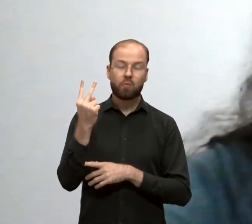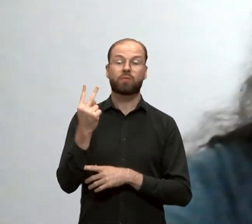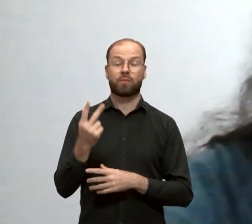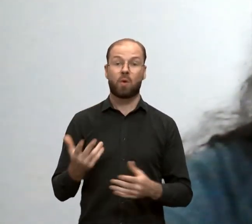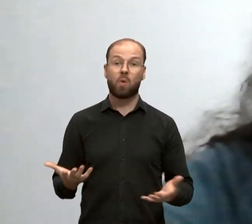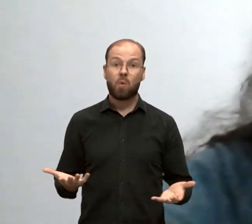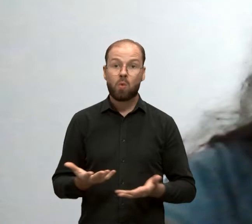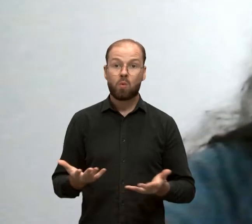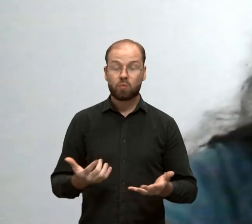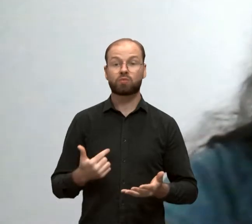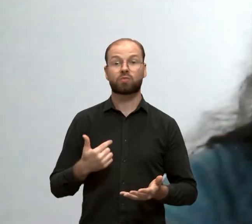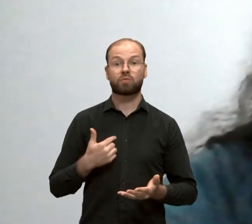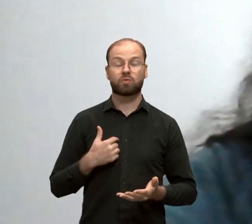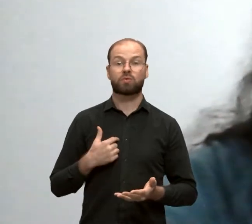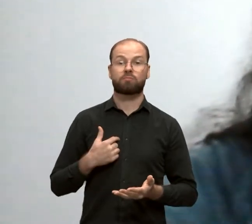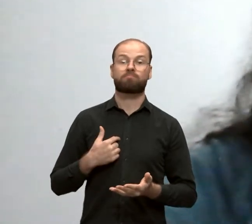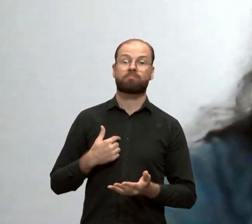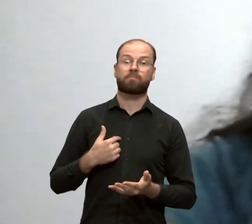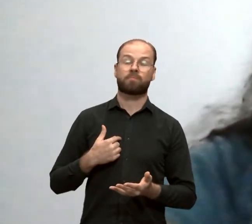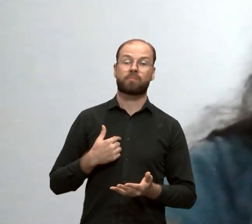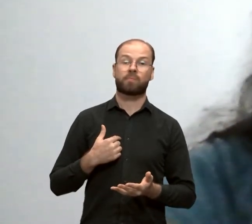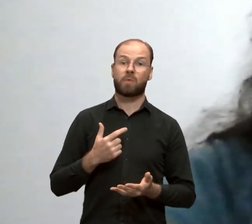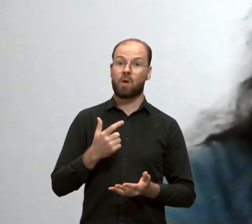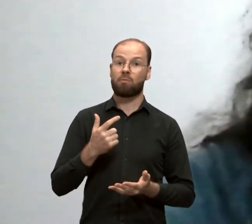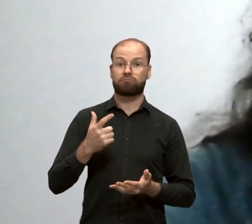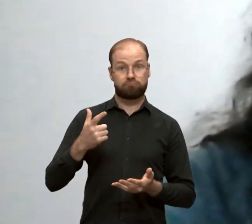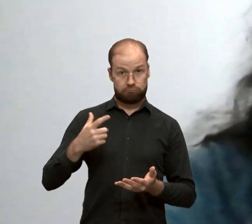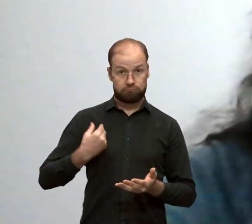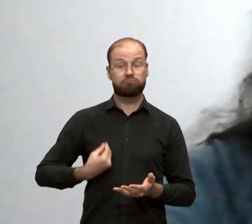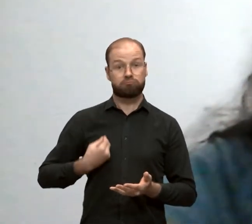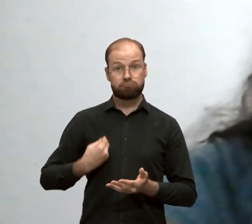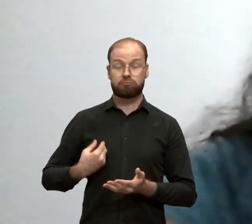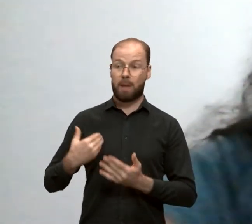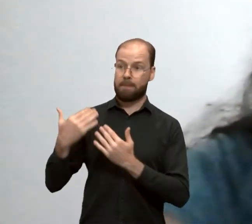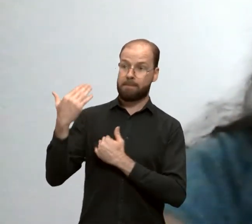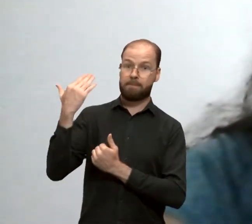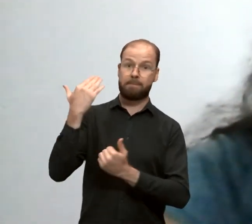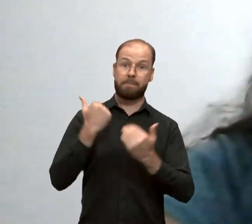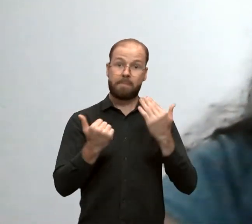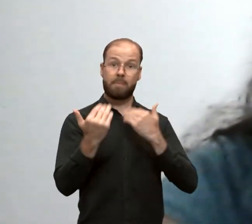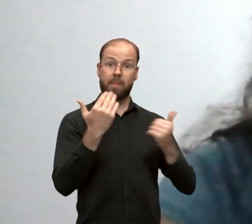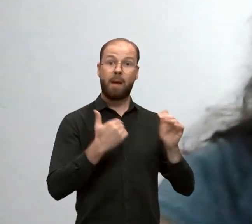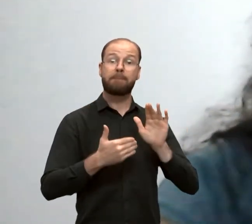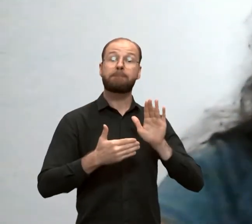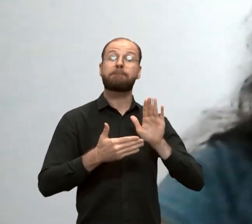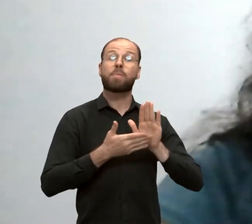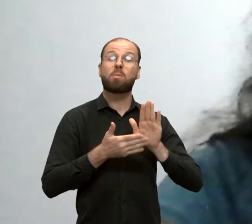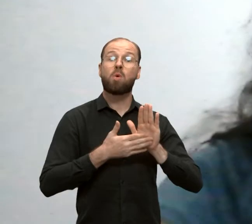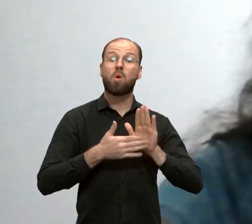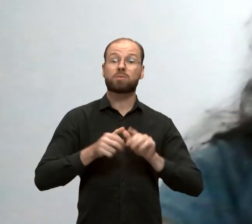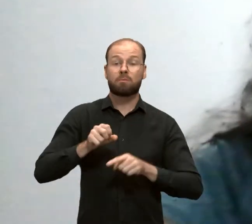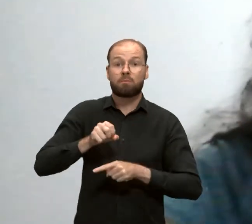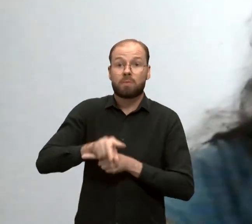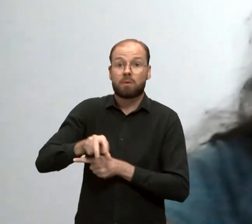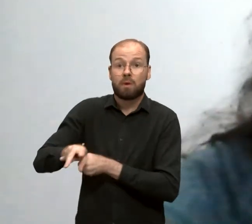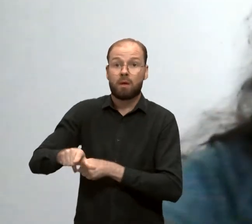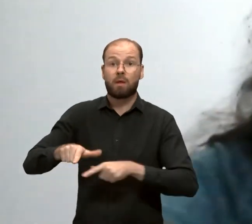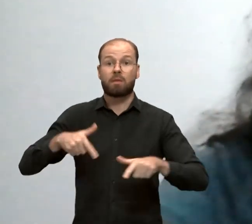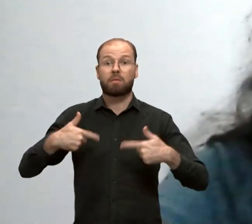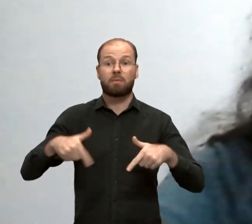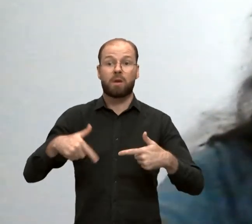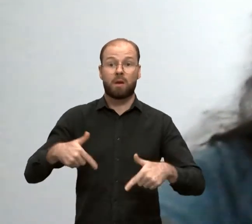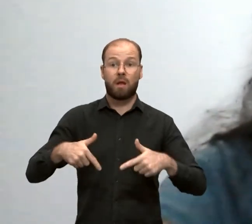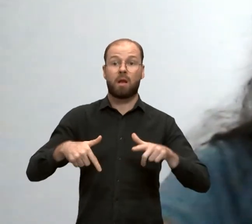Hoje eu recebo proposta no LinkedIn quase todo dia, para